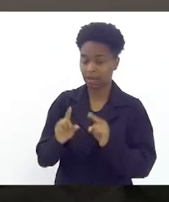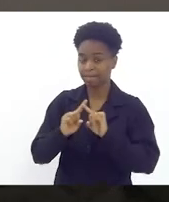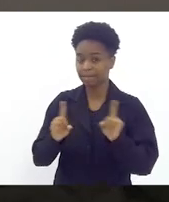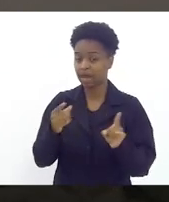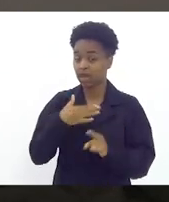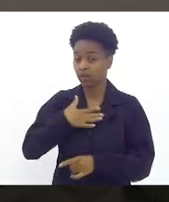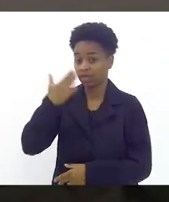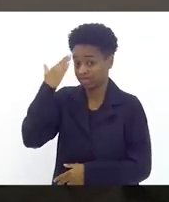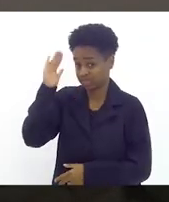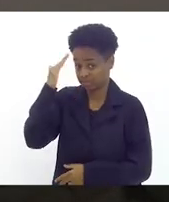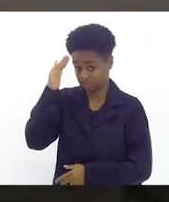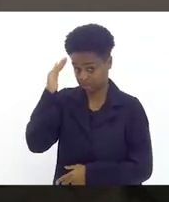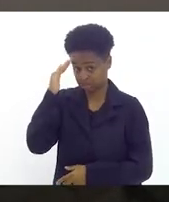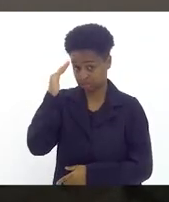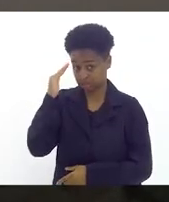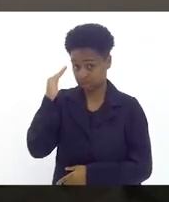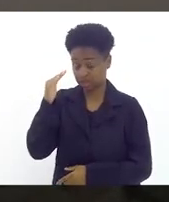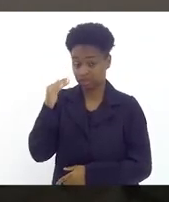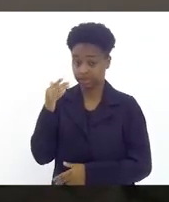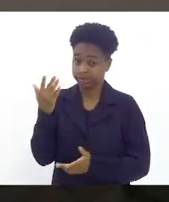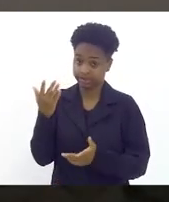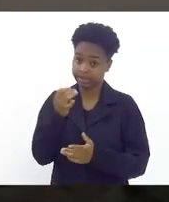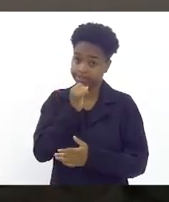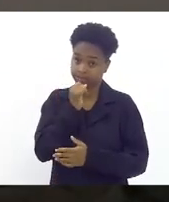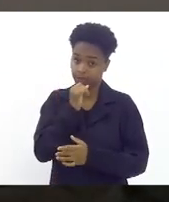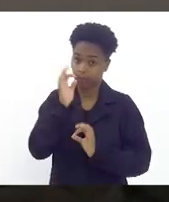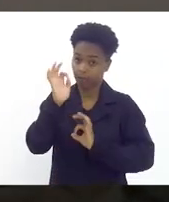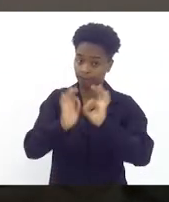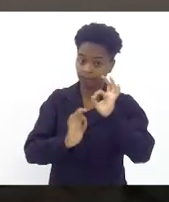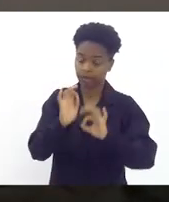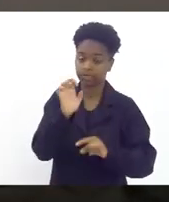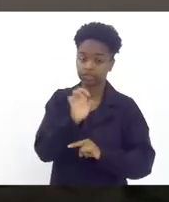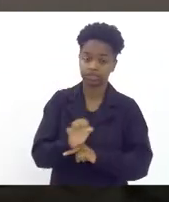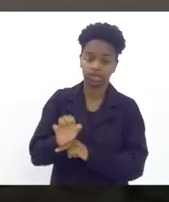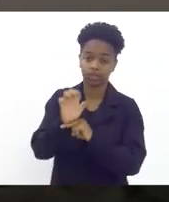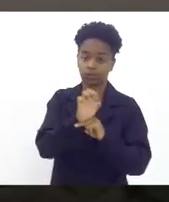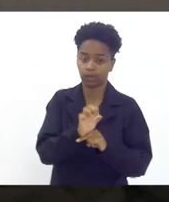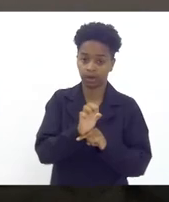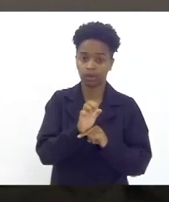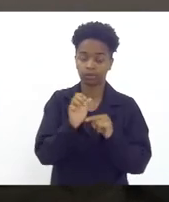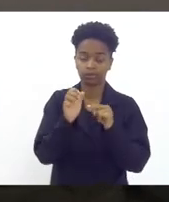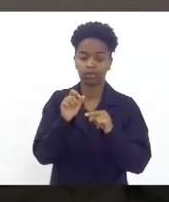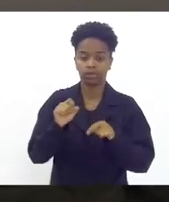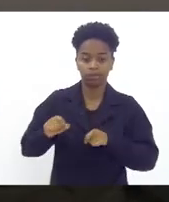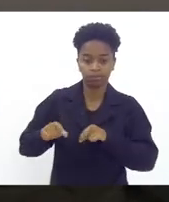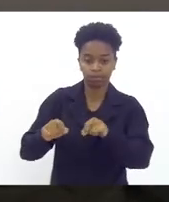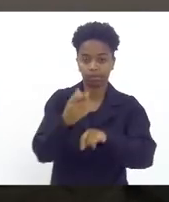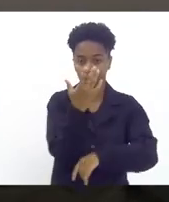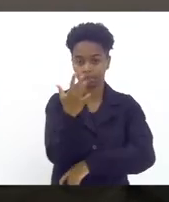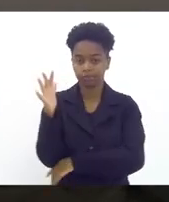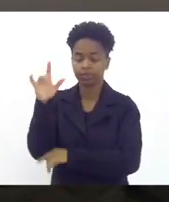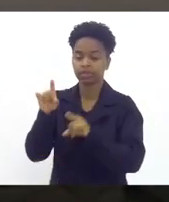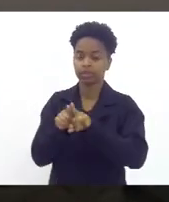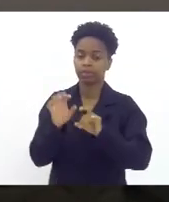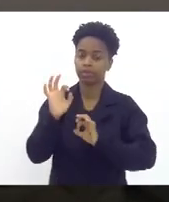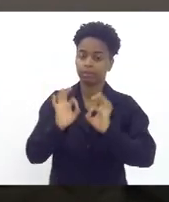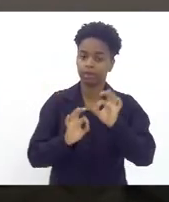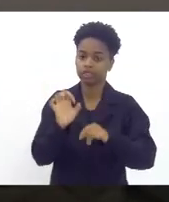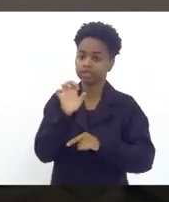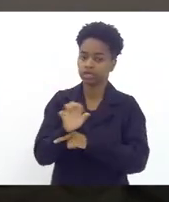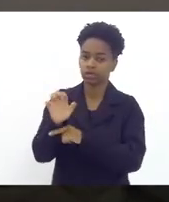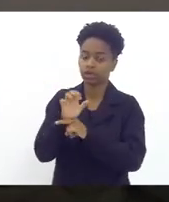a minha interpretação é de que questões como o plano estadual de restauração ecológica o plano estadual de desenvolvimento